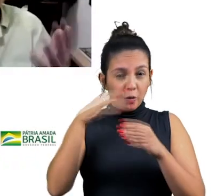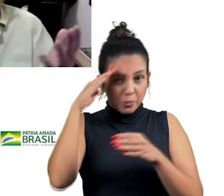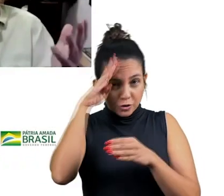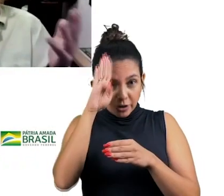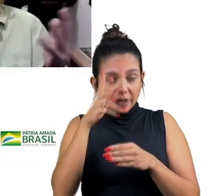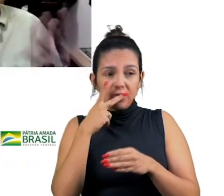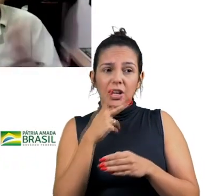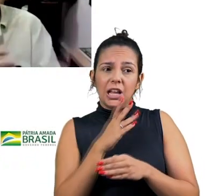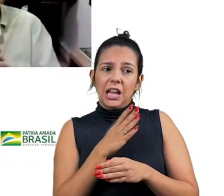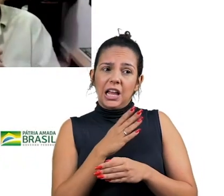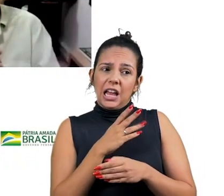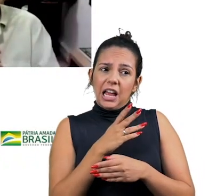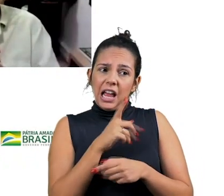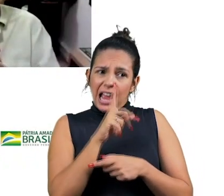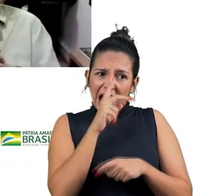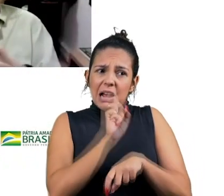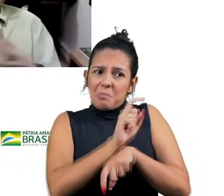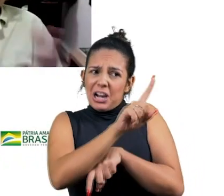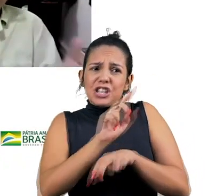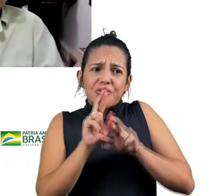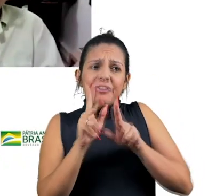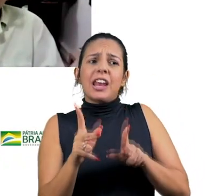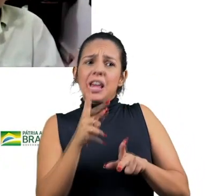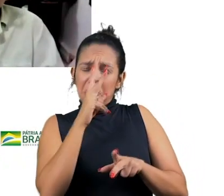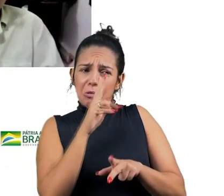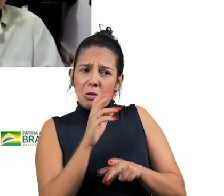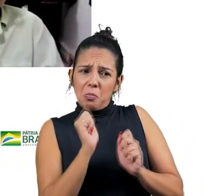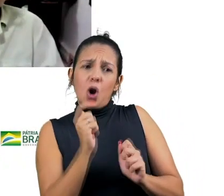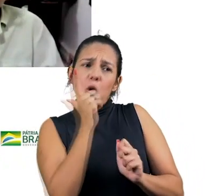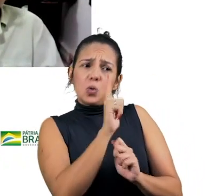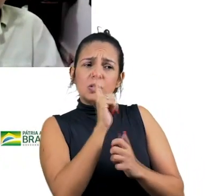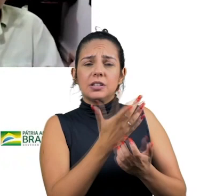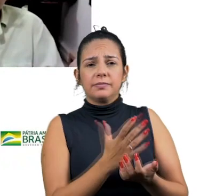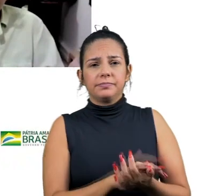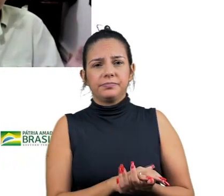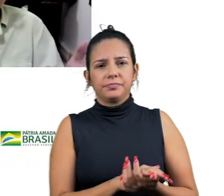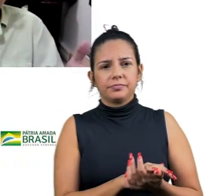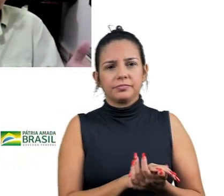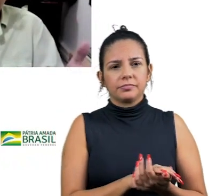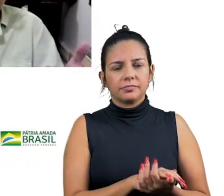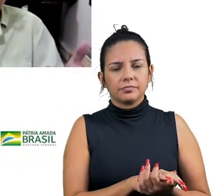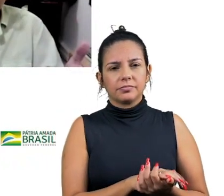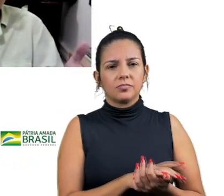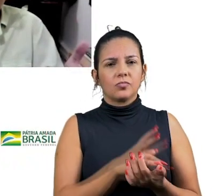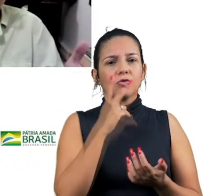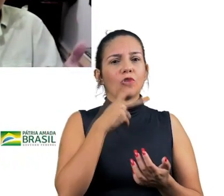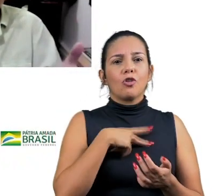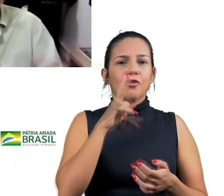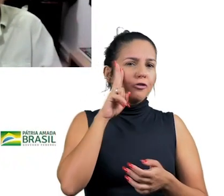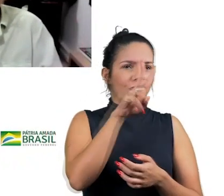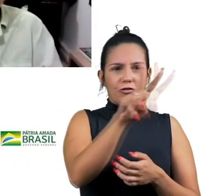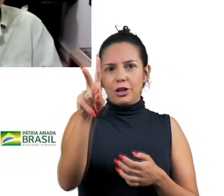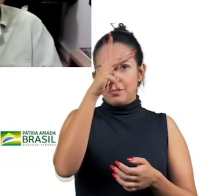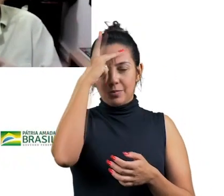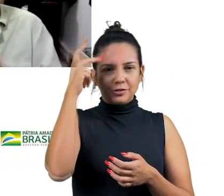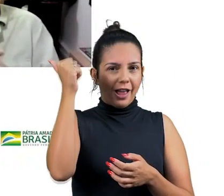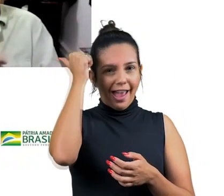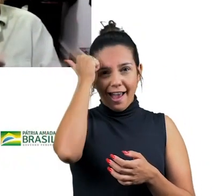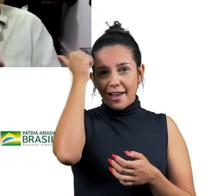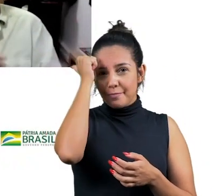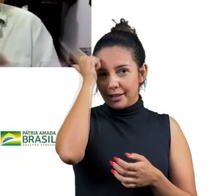que vai que dá certo, né? Eu vi muita gente rapidamente se arrepender da escolha, lá e